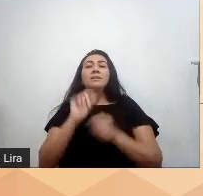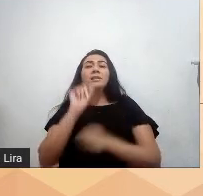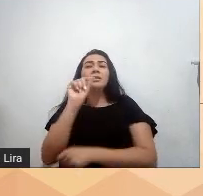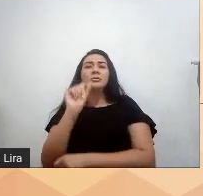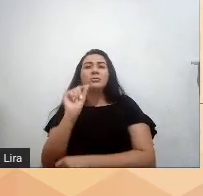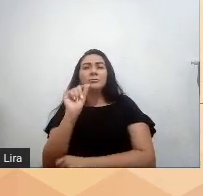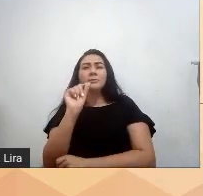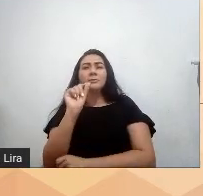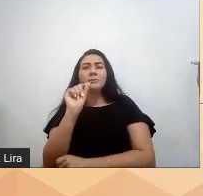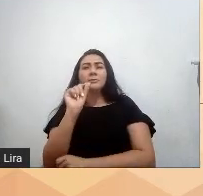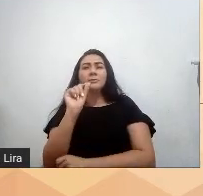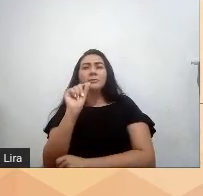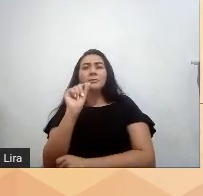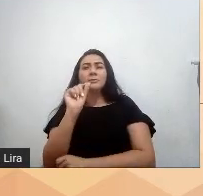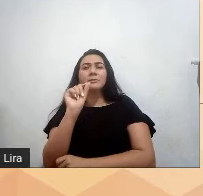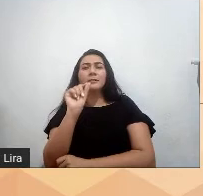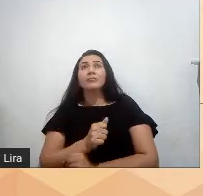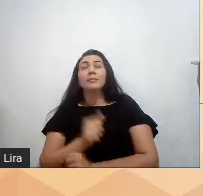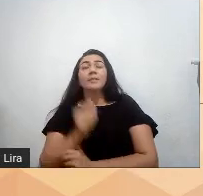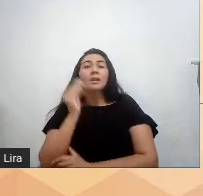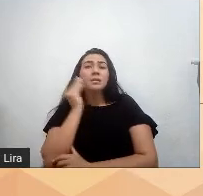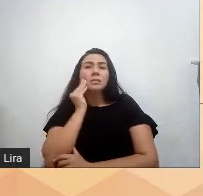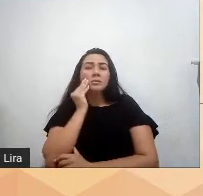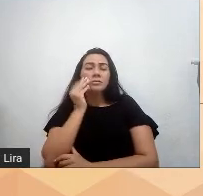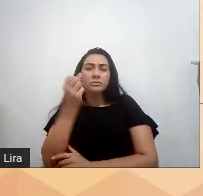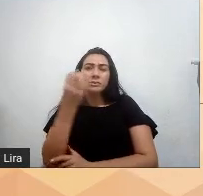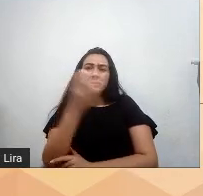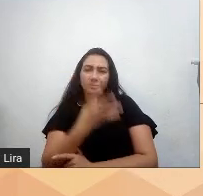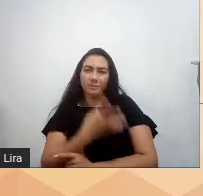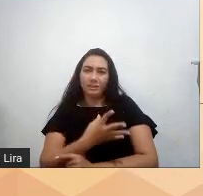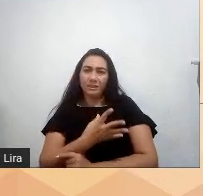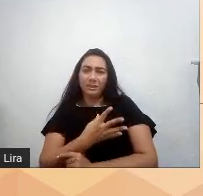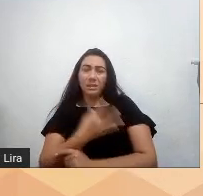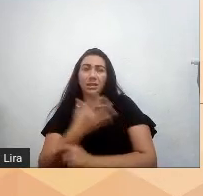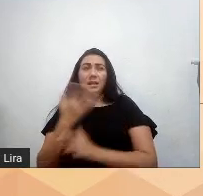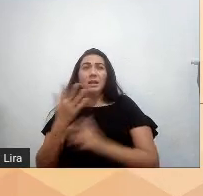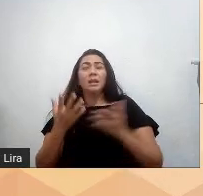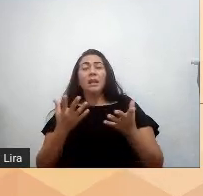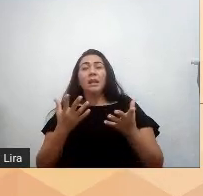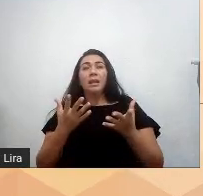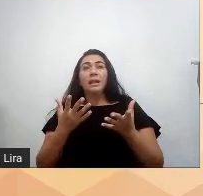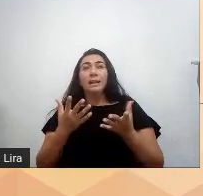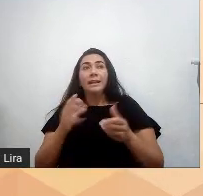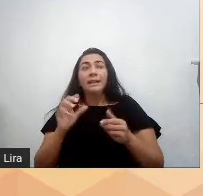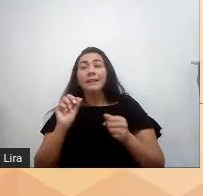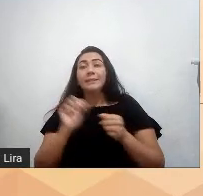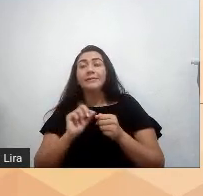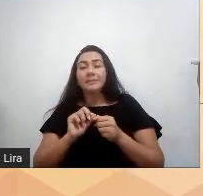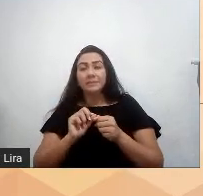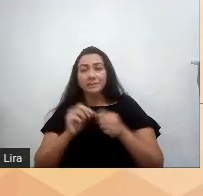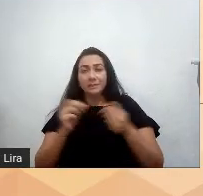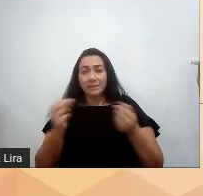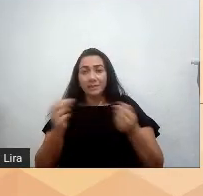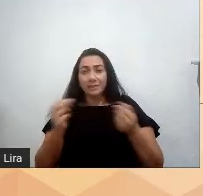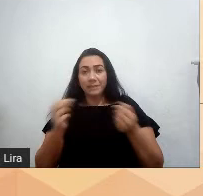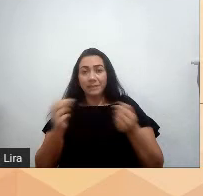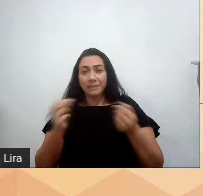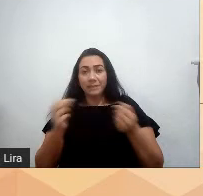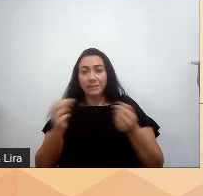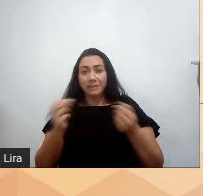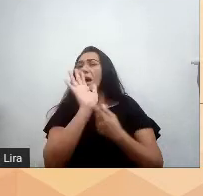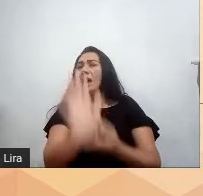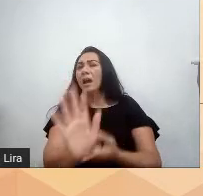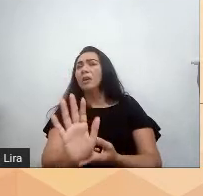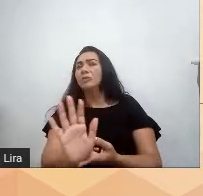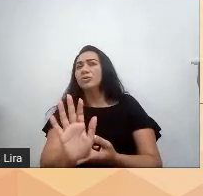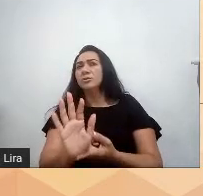atividades que você precisa colocar na sua unidade de informação, como também auxiliar o entendimento do investidor na hora